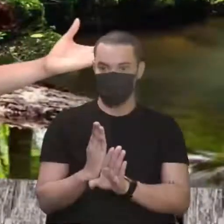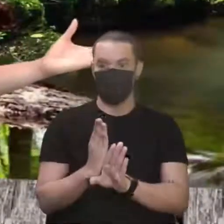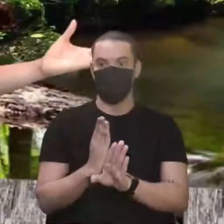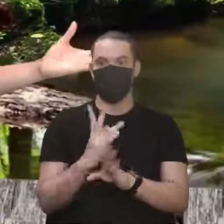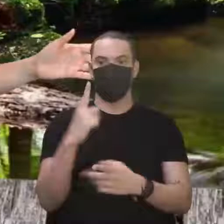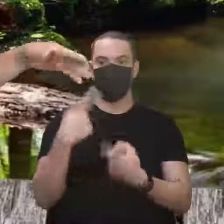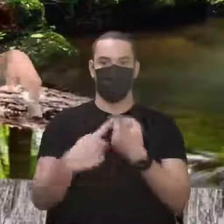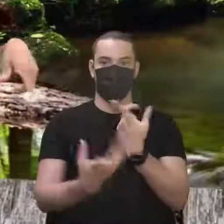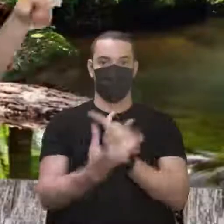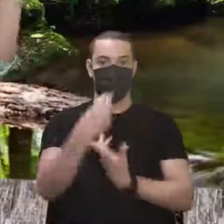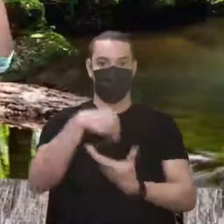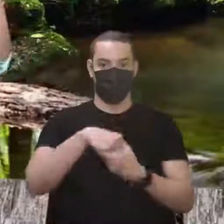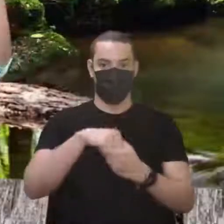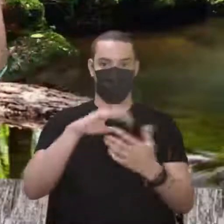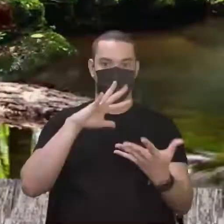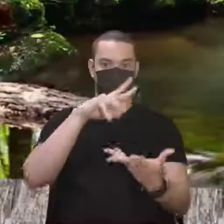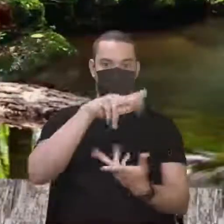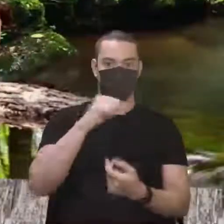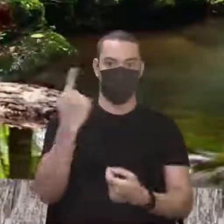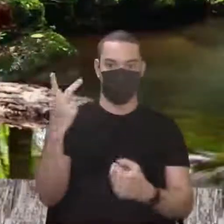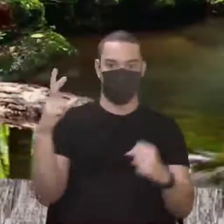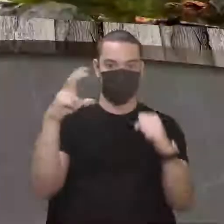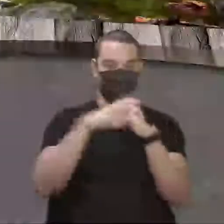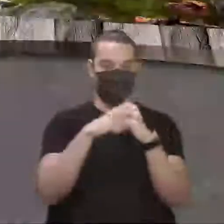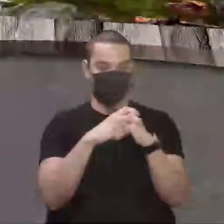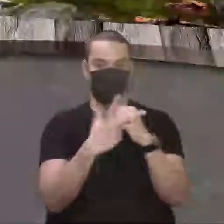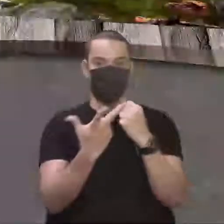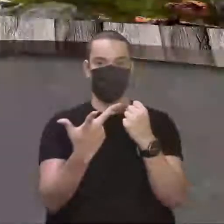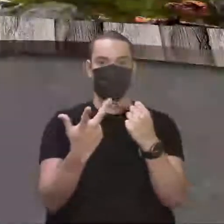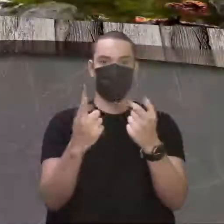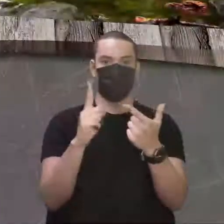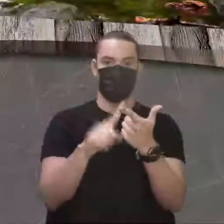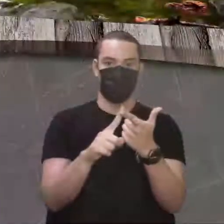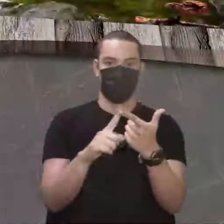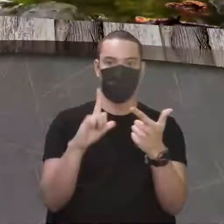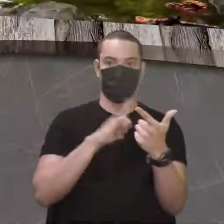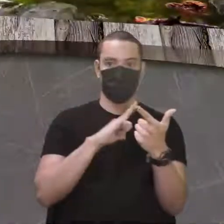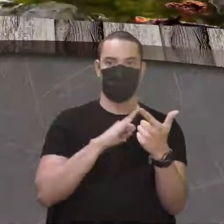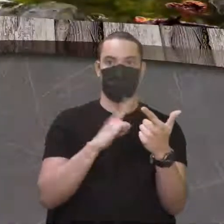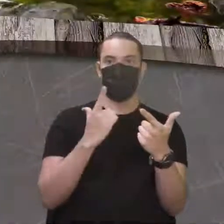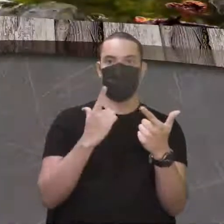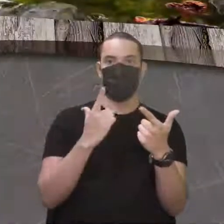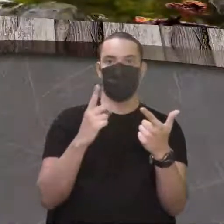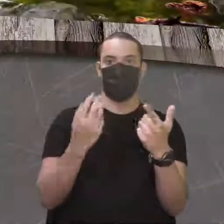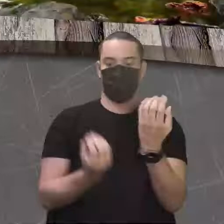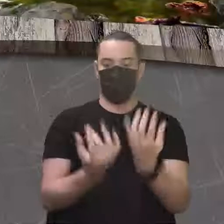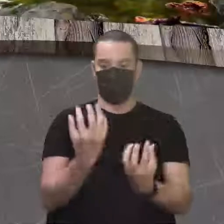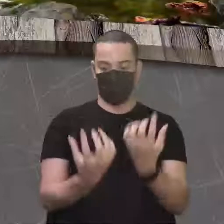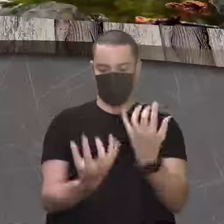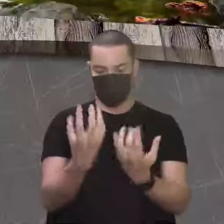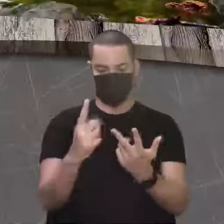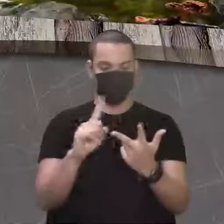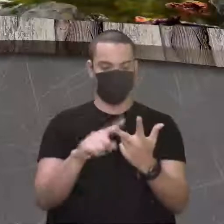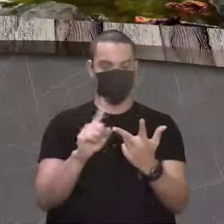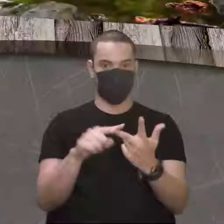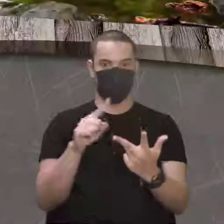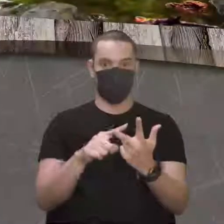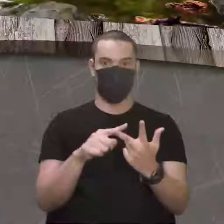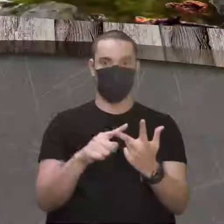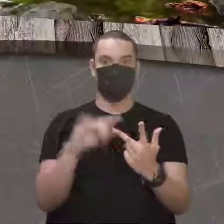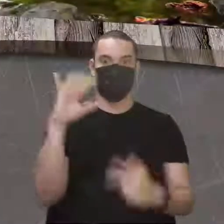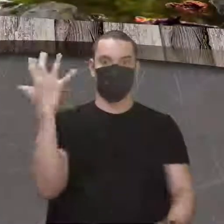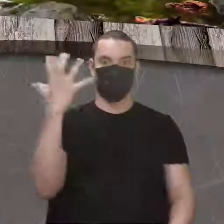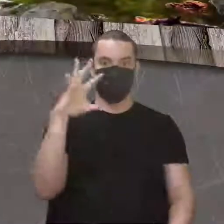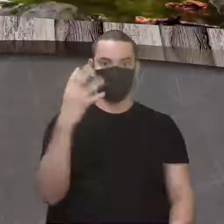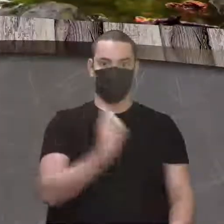nessas descobertas, um vírus, um fungo, uma alteração climática que nós